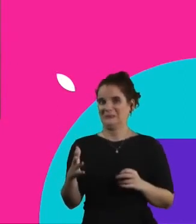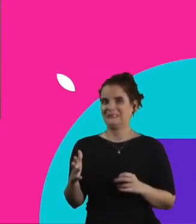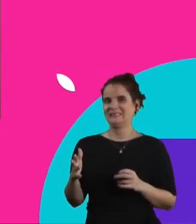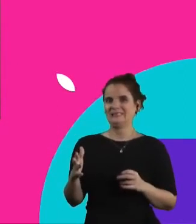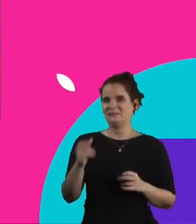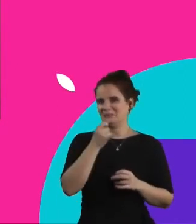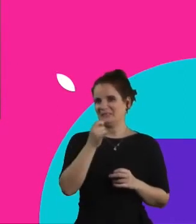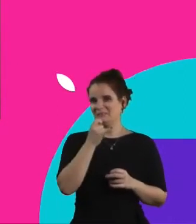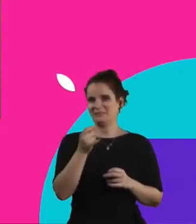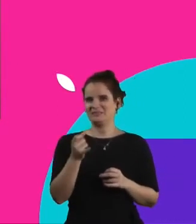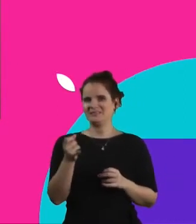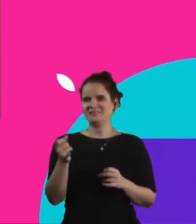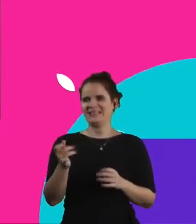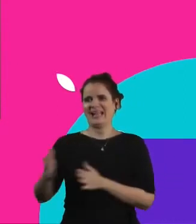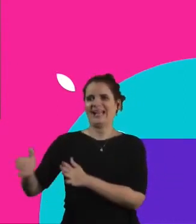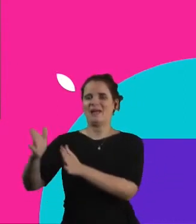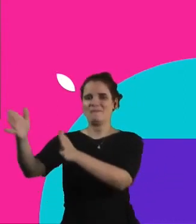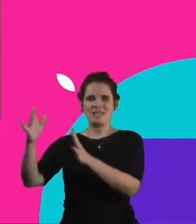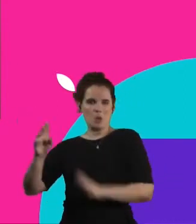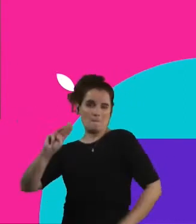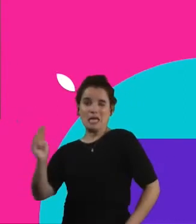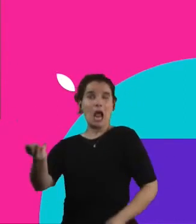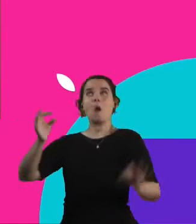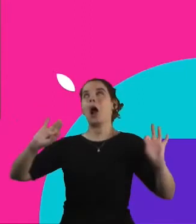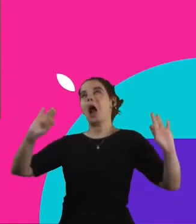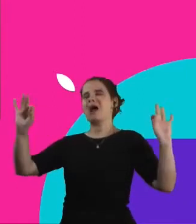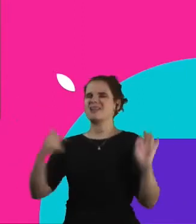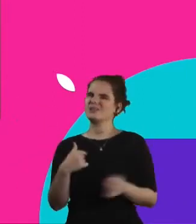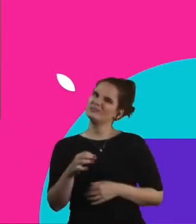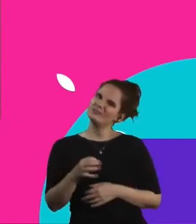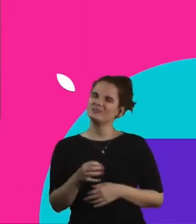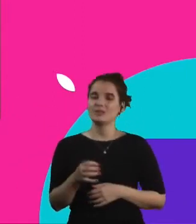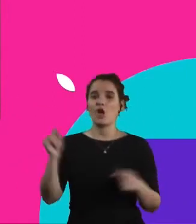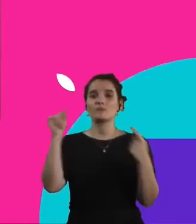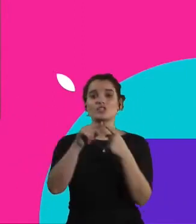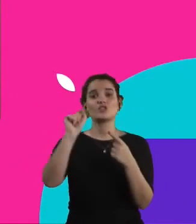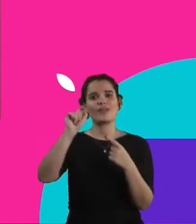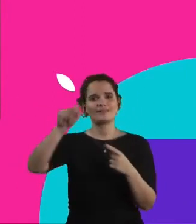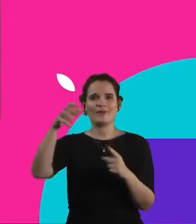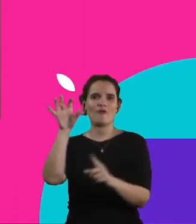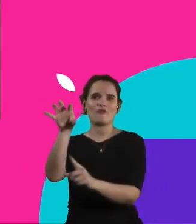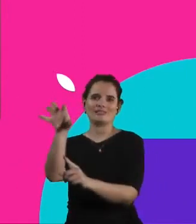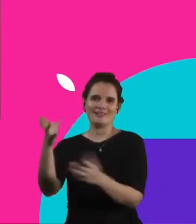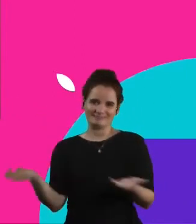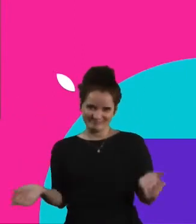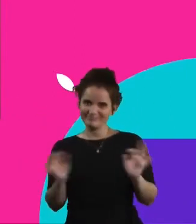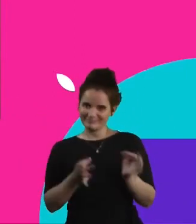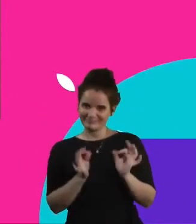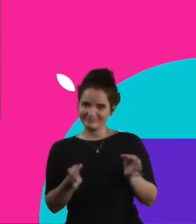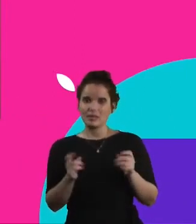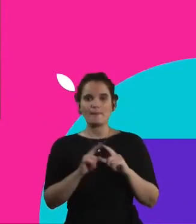esse direcionamento, porque, como o nome já diz, a tradução, o grande objetivo é influenciar. Mas tem